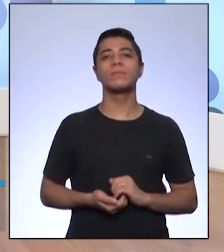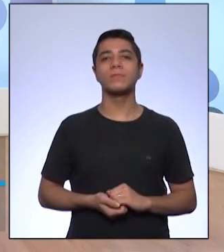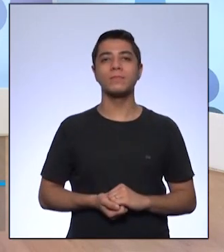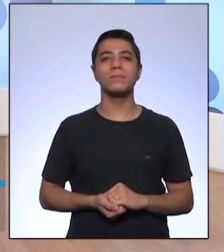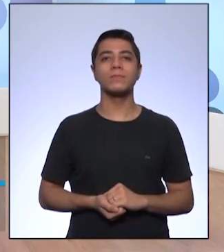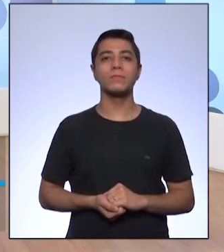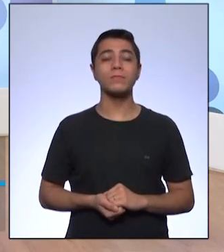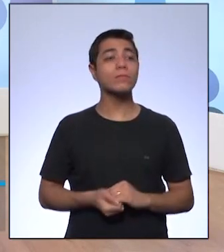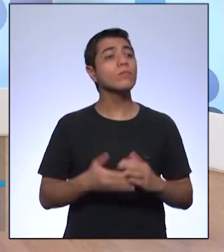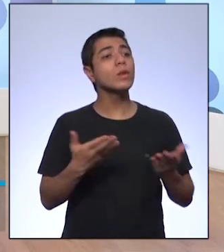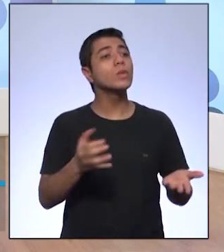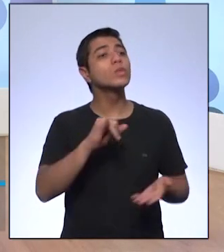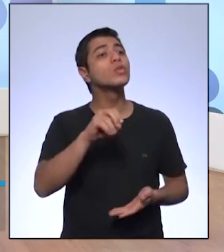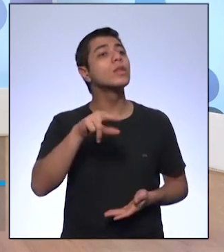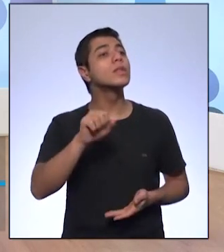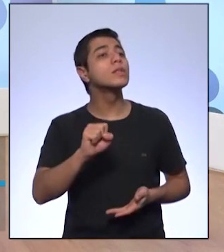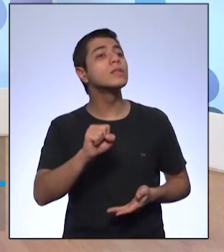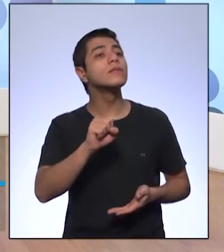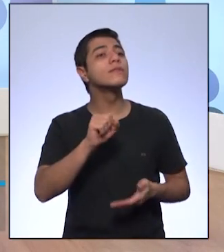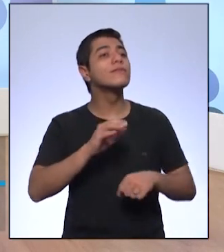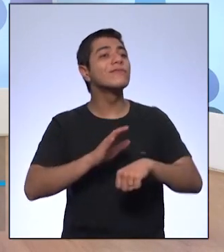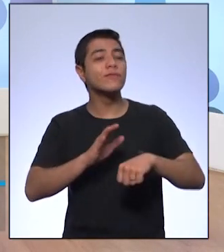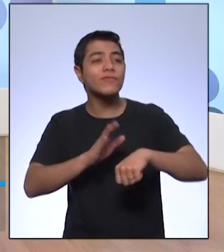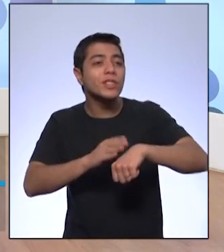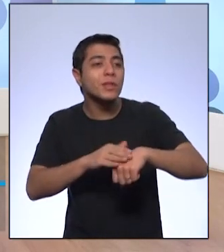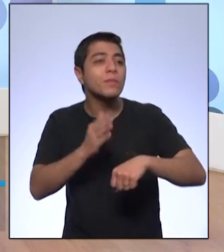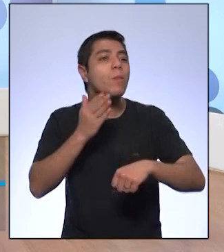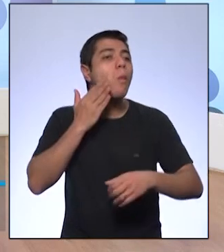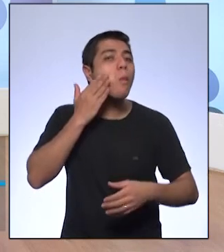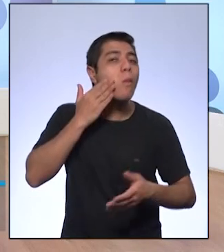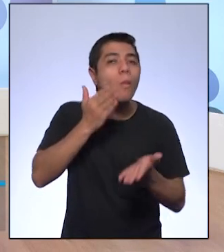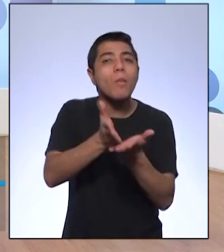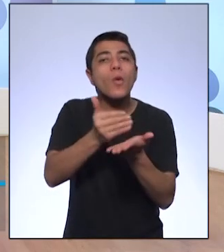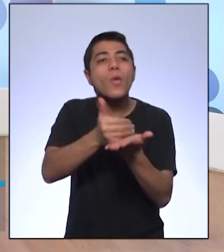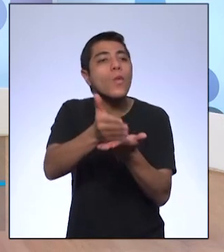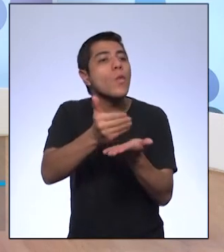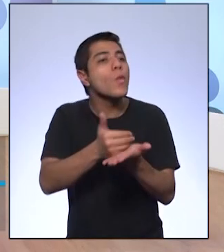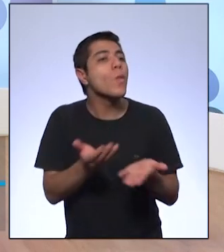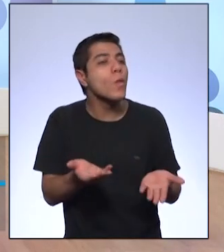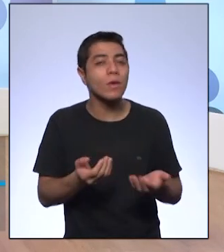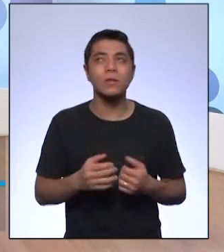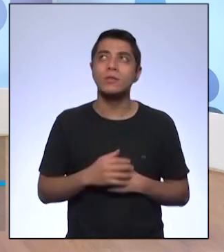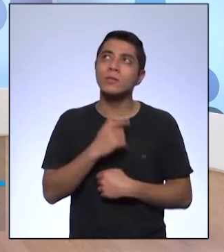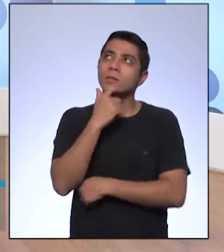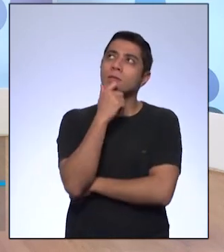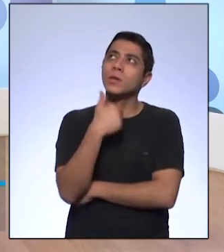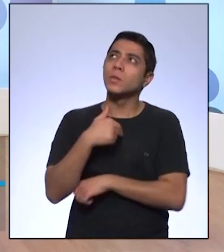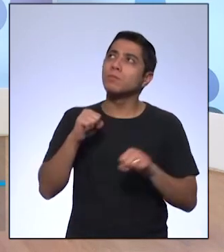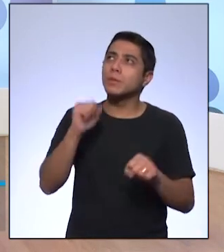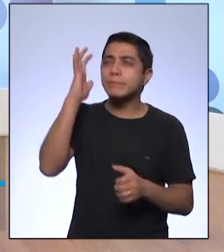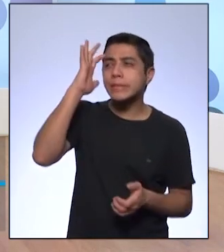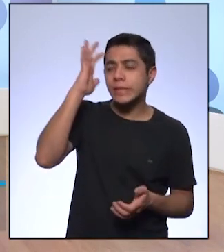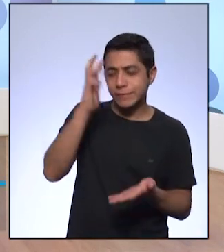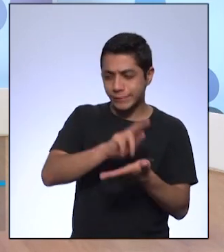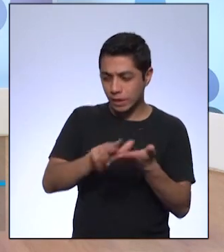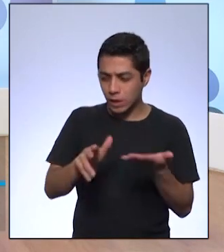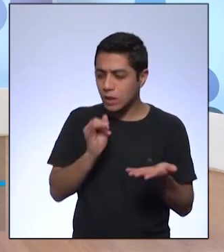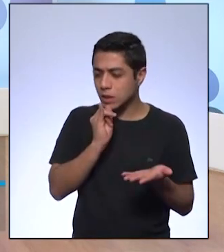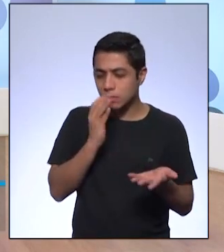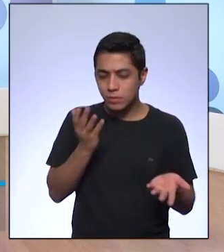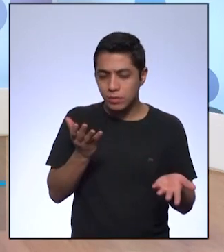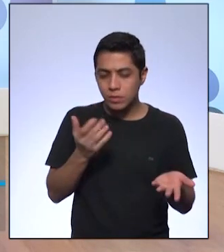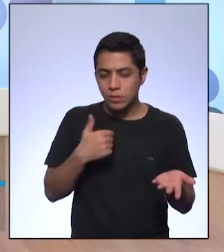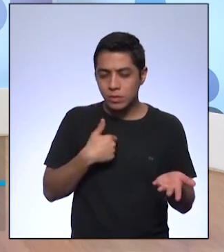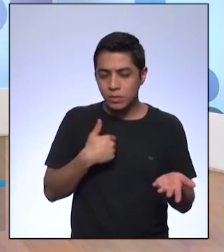Várias, verdade. Na quantidade de farinha, por exemplo, em quantos bolos, né? Quanto eu vou